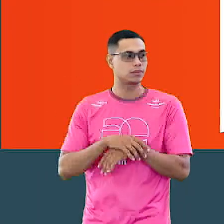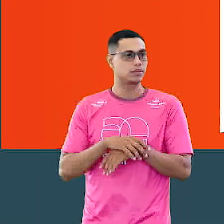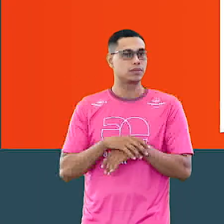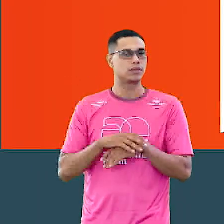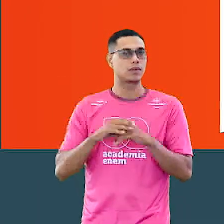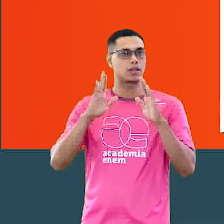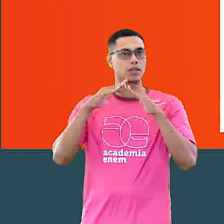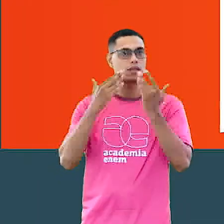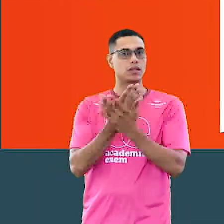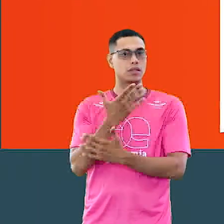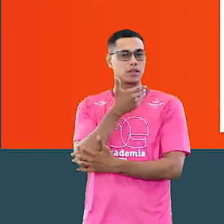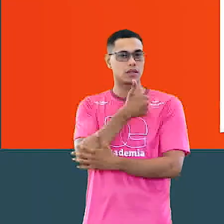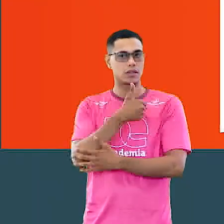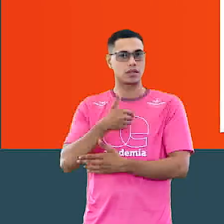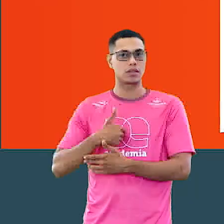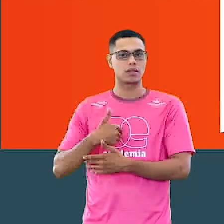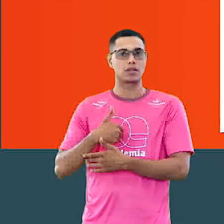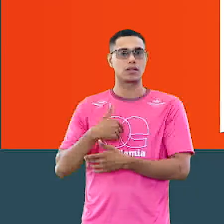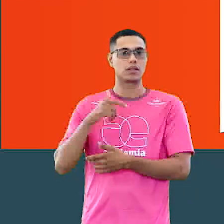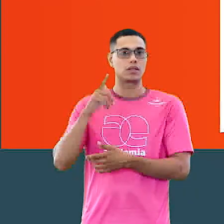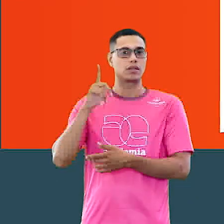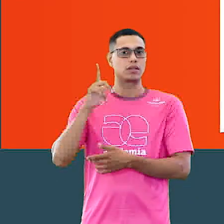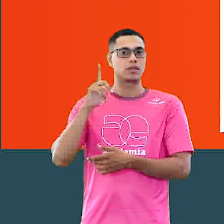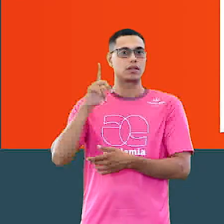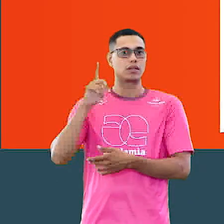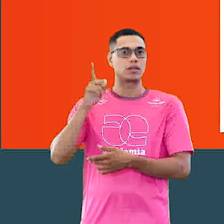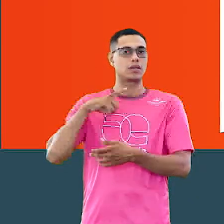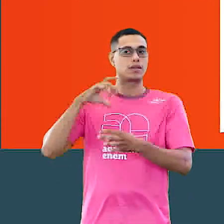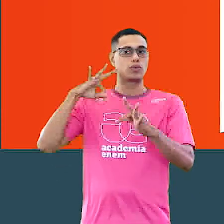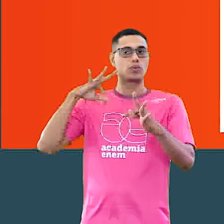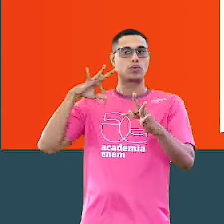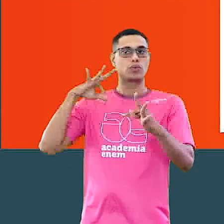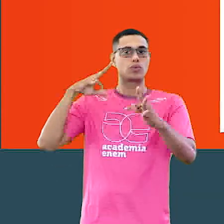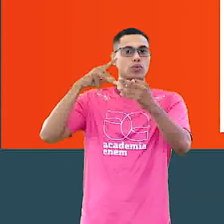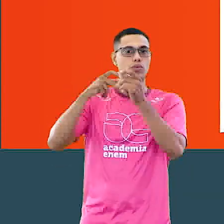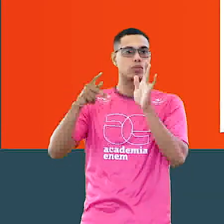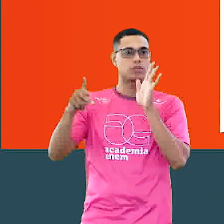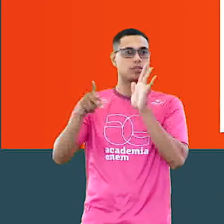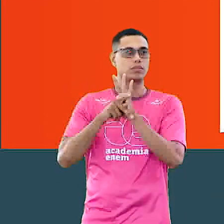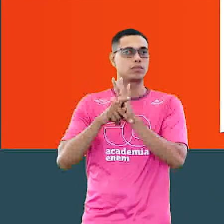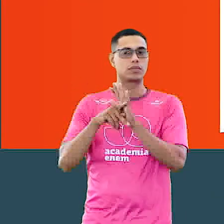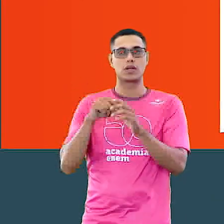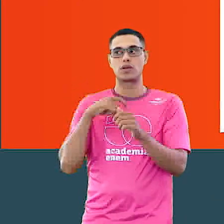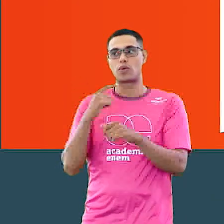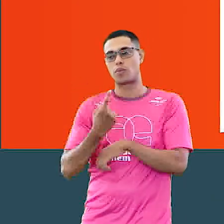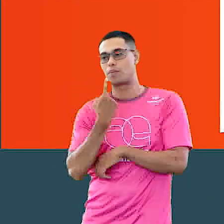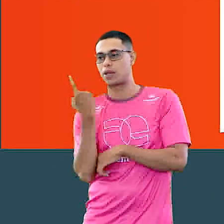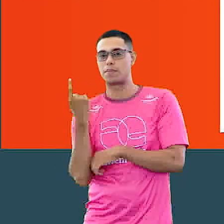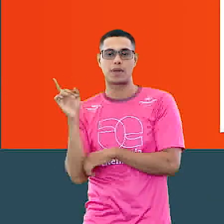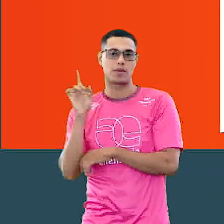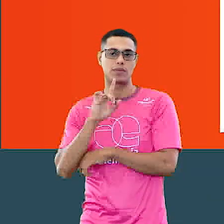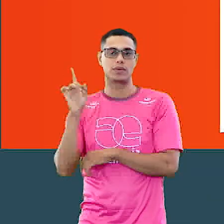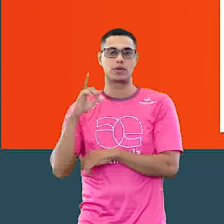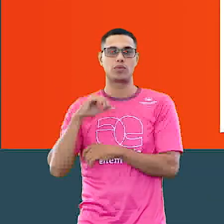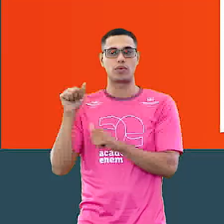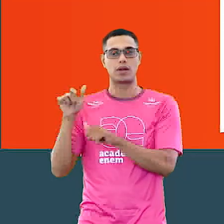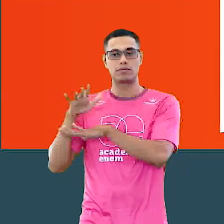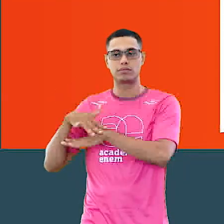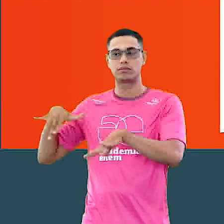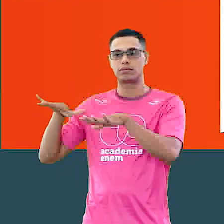Escola pública, todos são de escola pública, todos são de escola pública, só não o primeiro que é ampla concorrência,